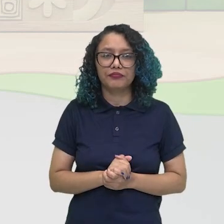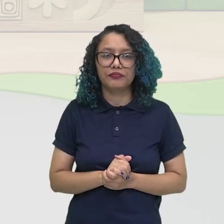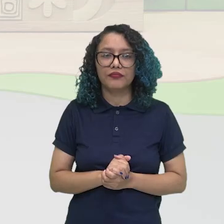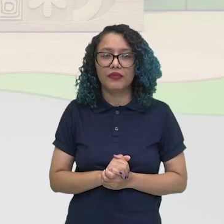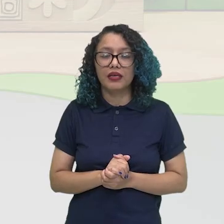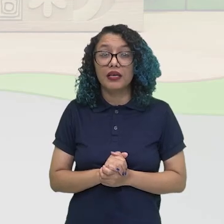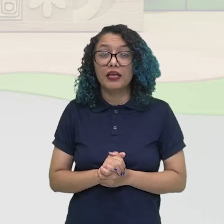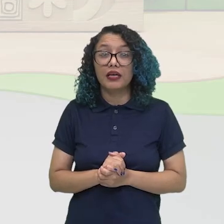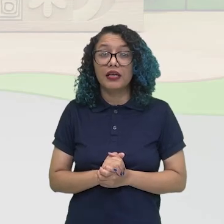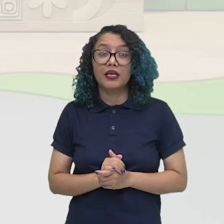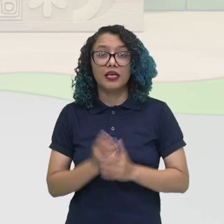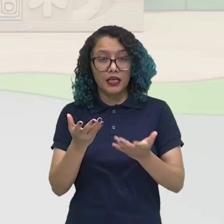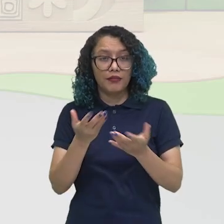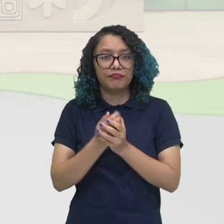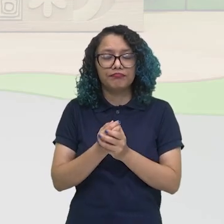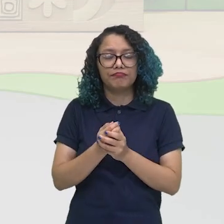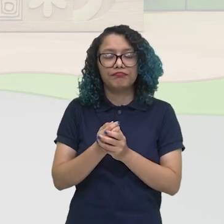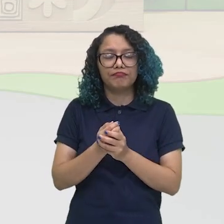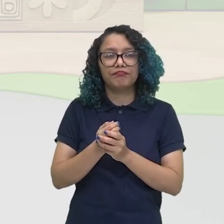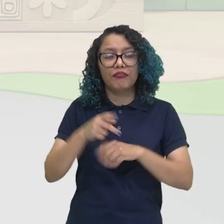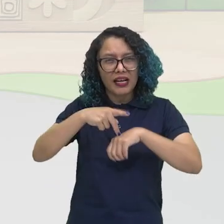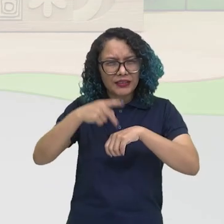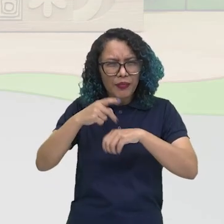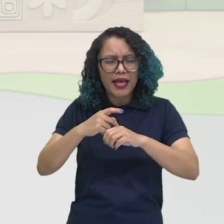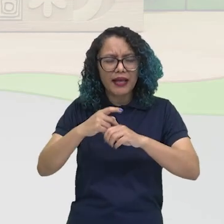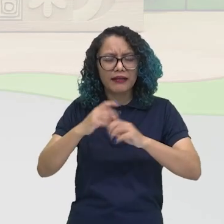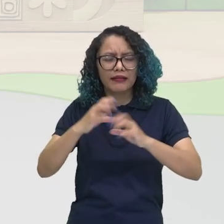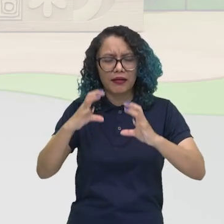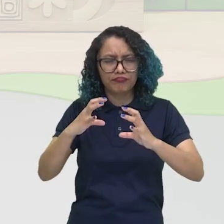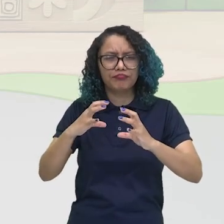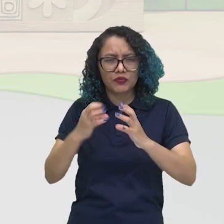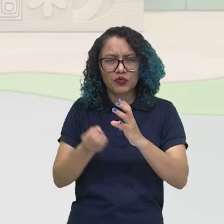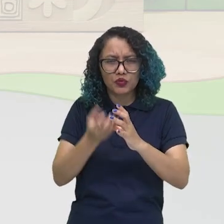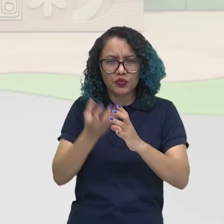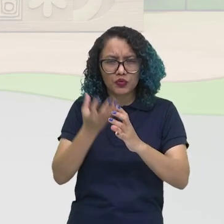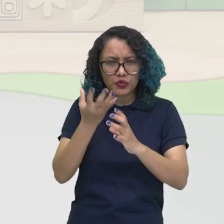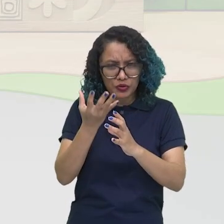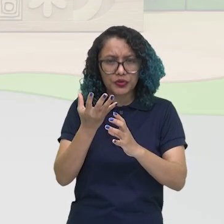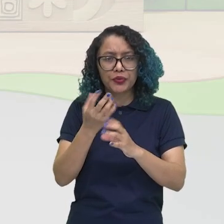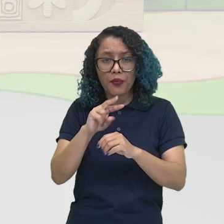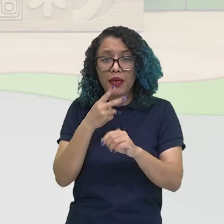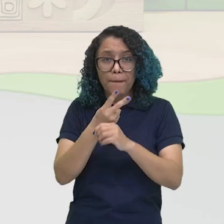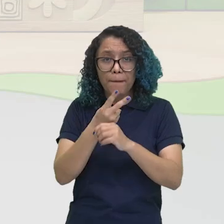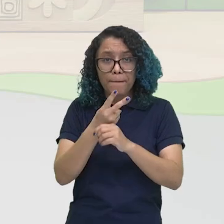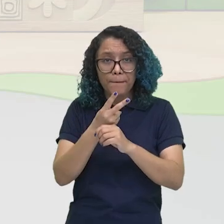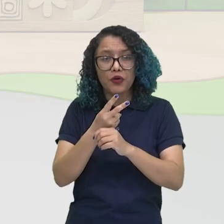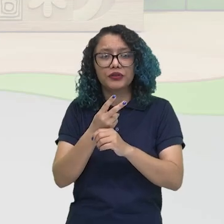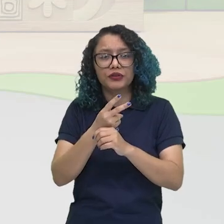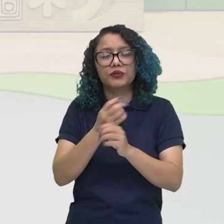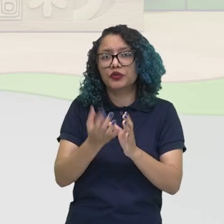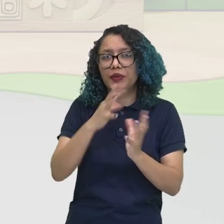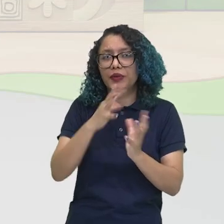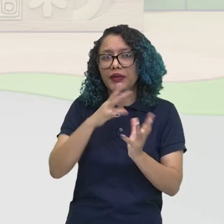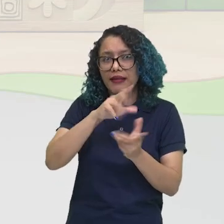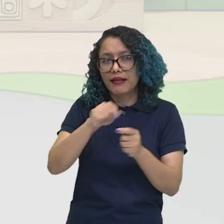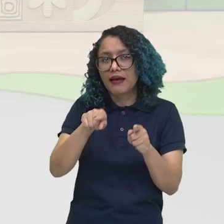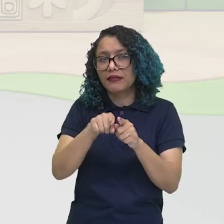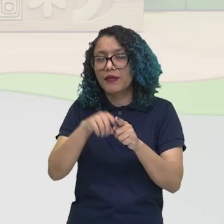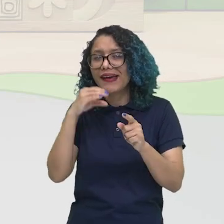que surgiram após a formação e o resfriamento da Terra, certo?